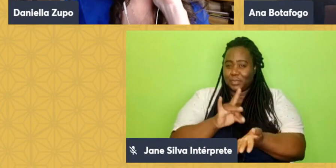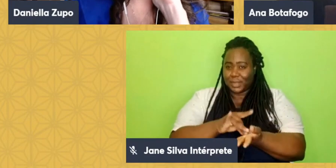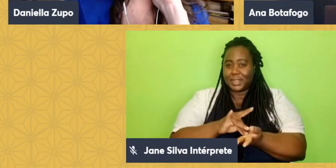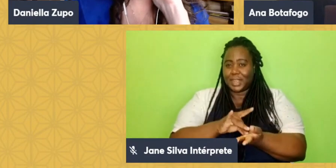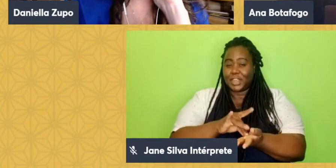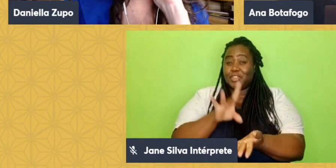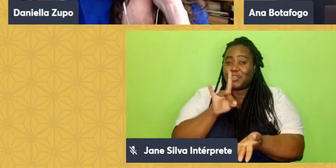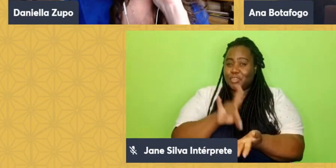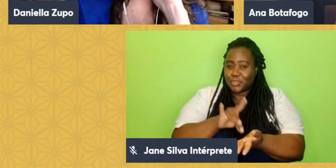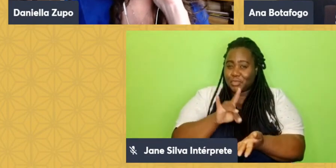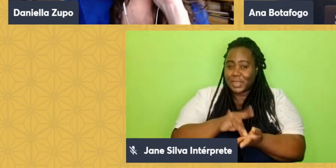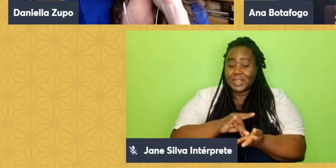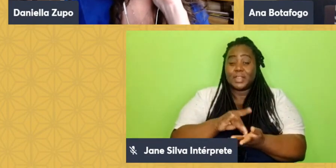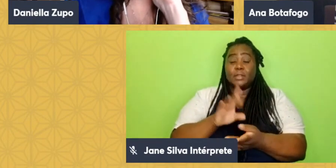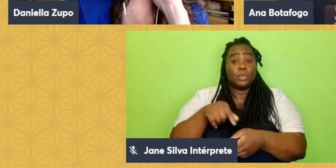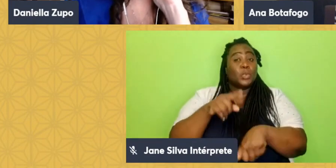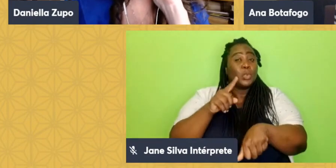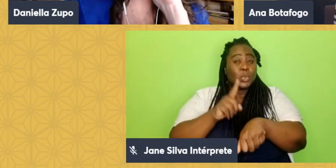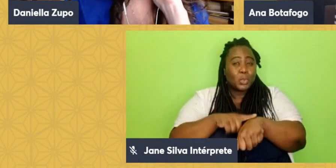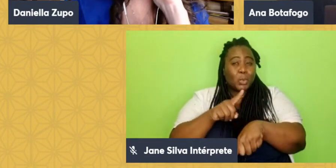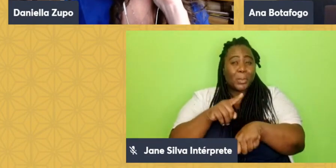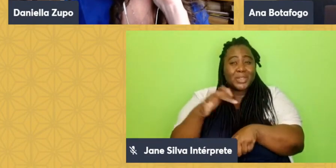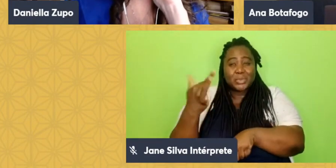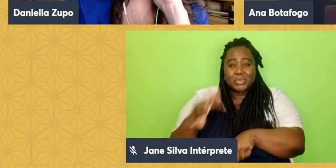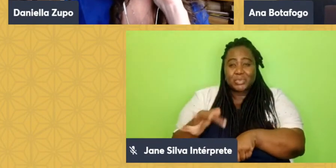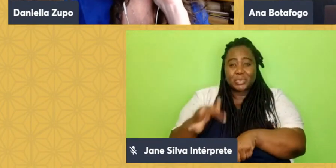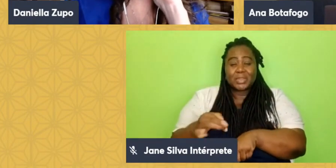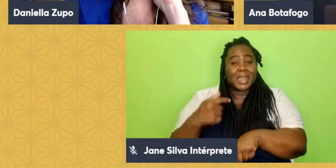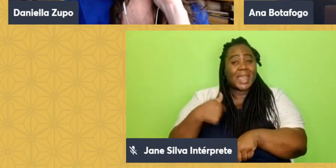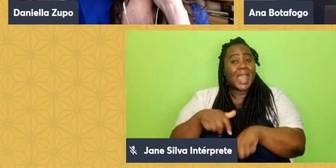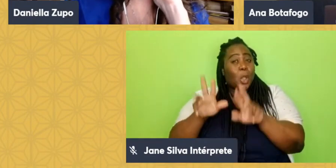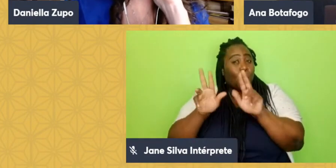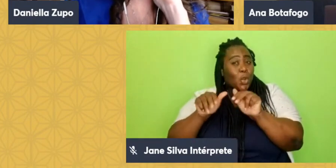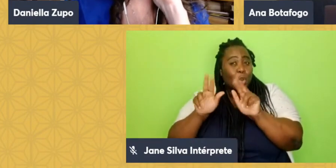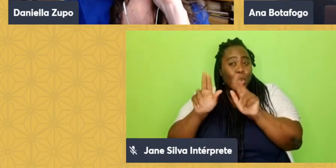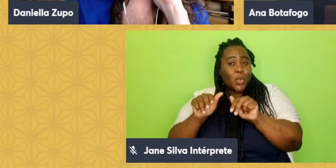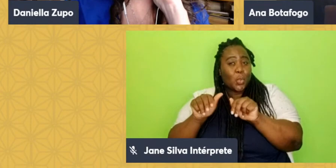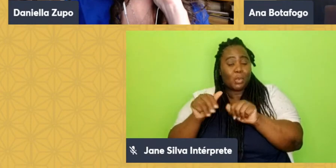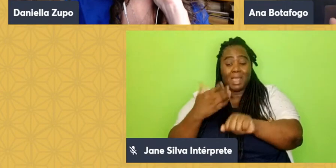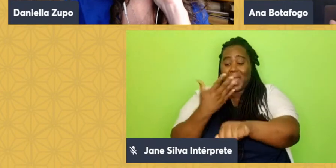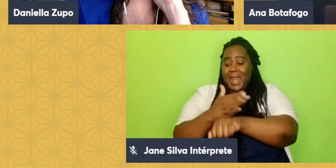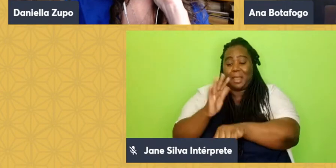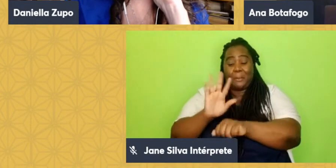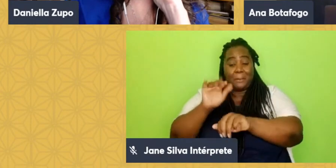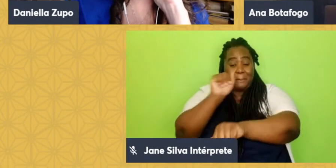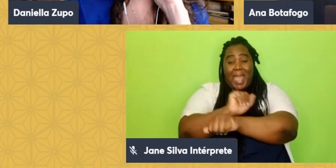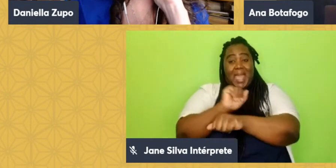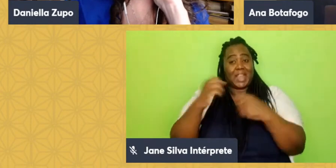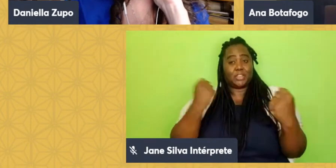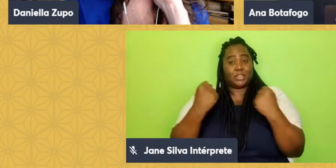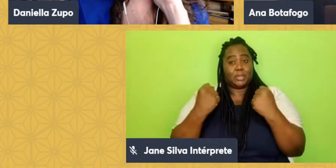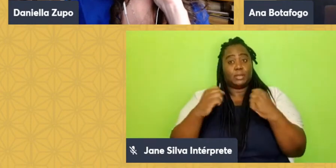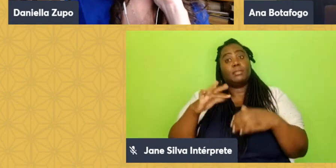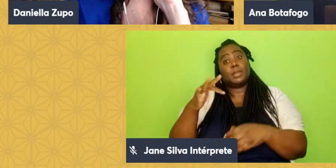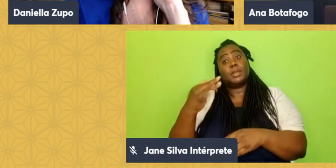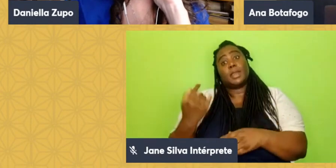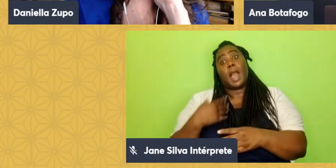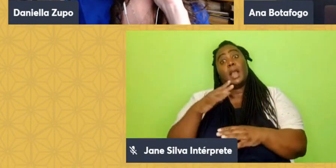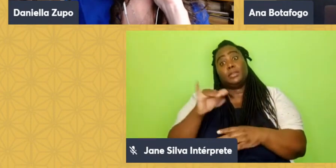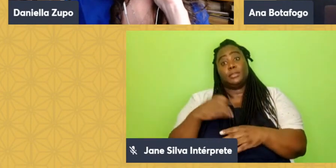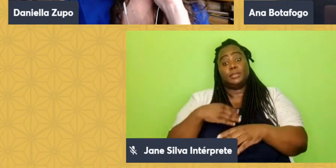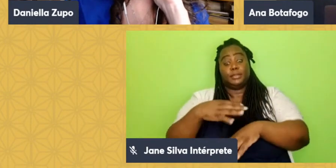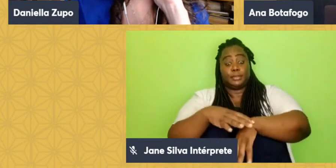Daniela mesmo nos é de lesões eu nunca deixei de me exercitar claro que se a lesão era no